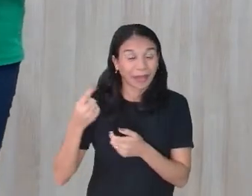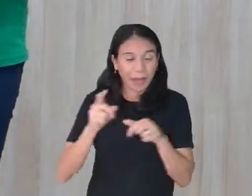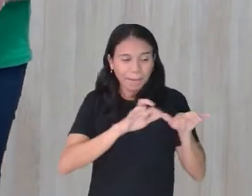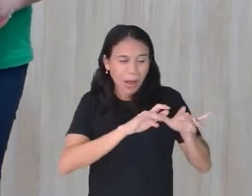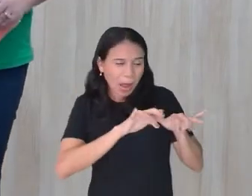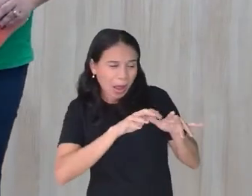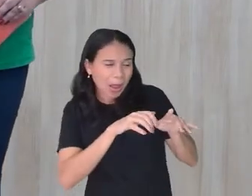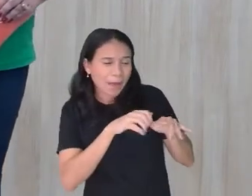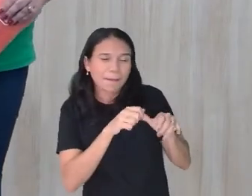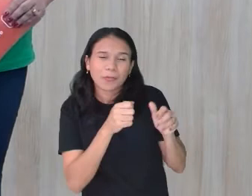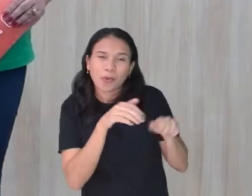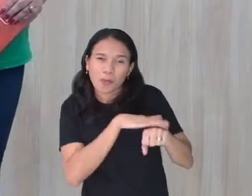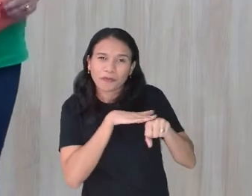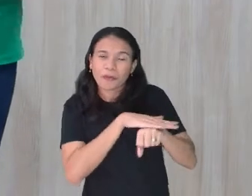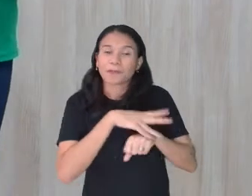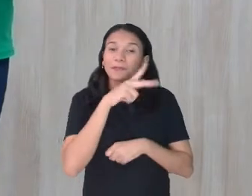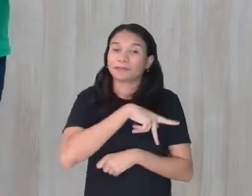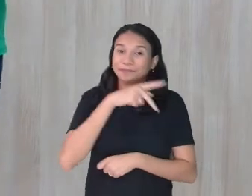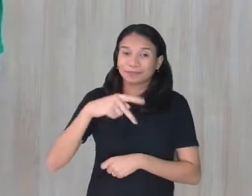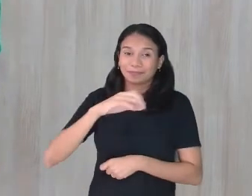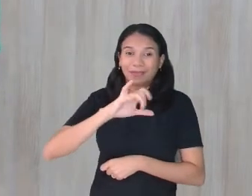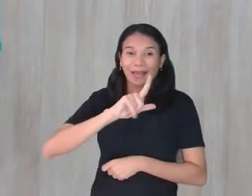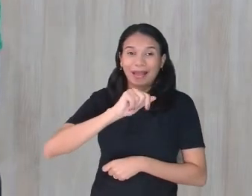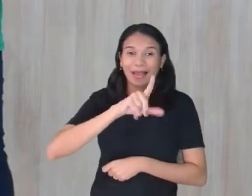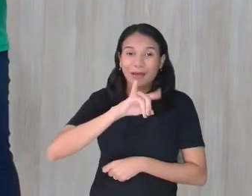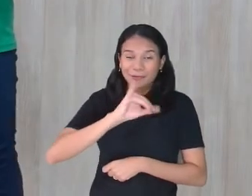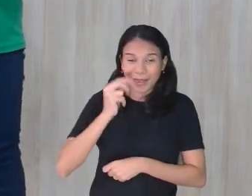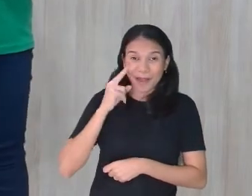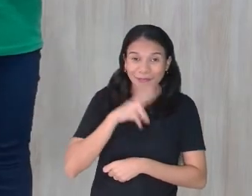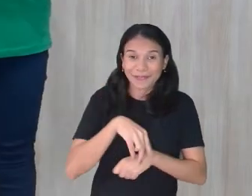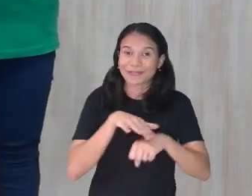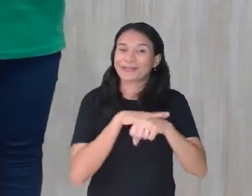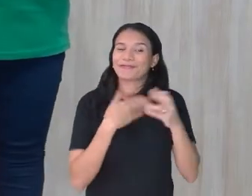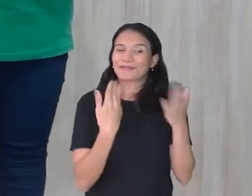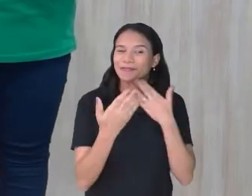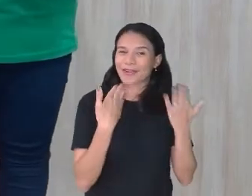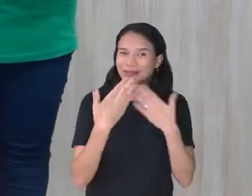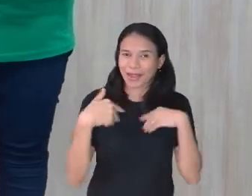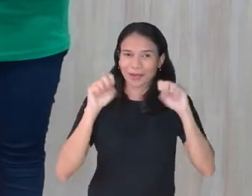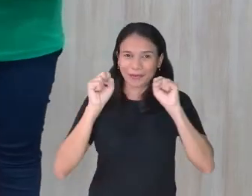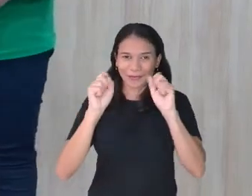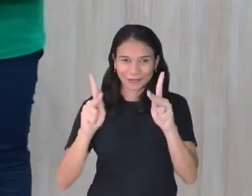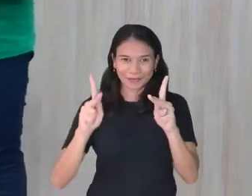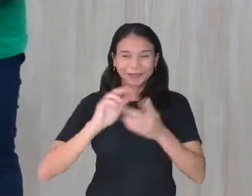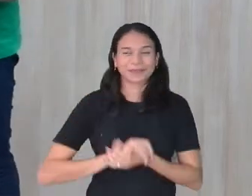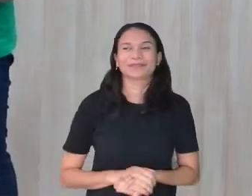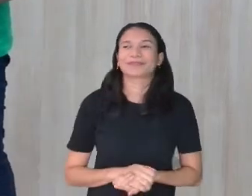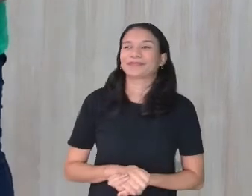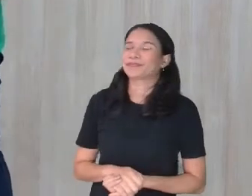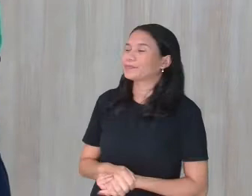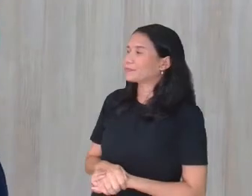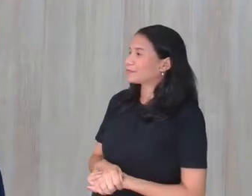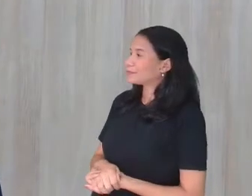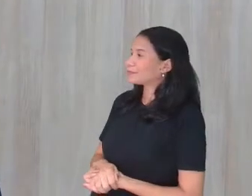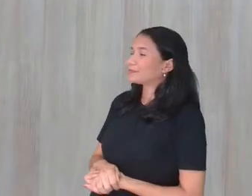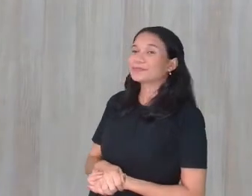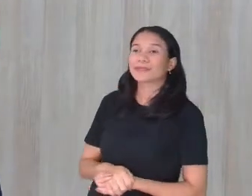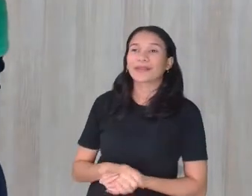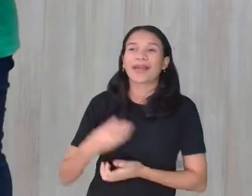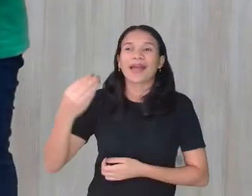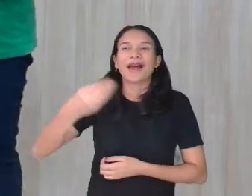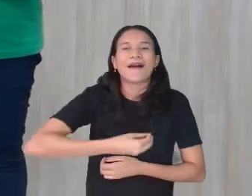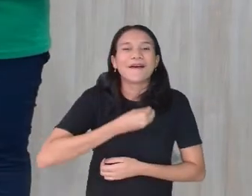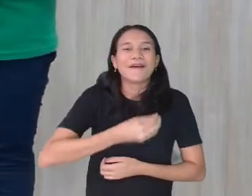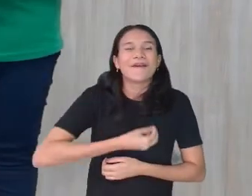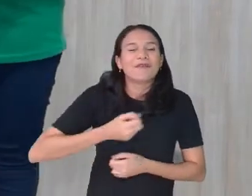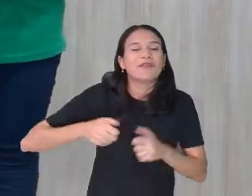chat, escreve para a professora Cláudia ver e poder conversar com todos nós, ok? Mas vamos lá. A vida